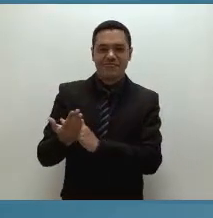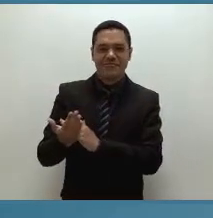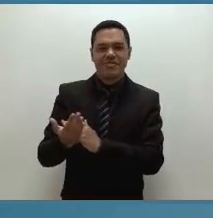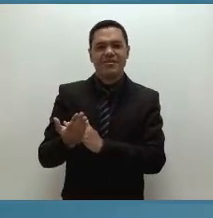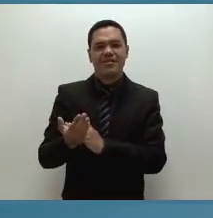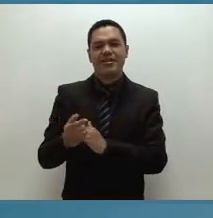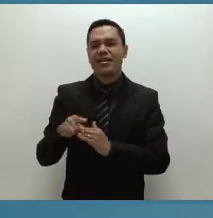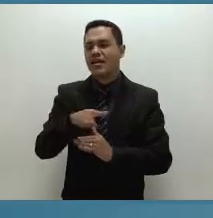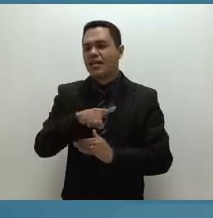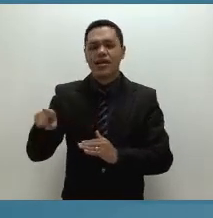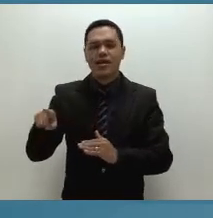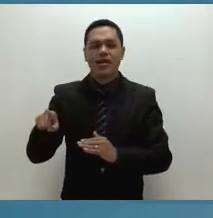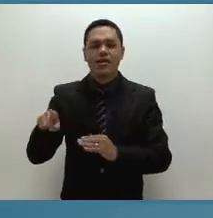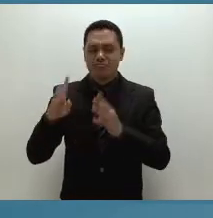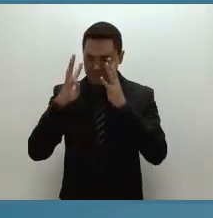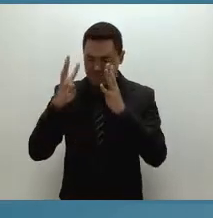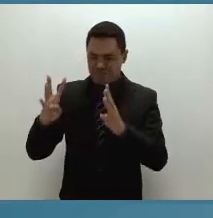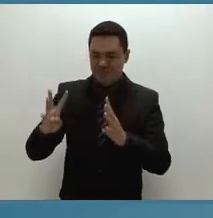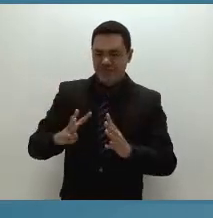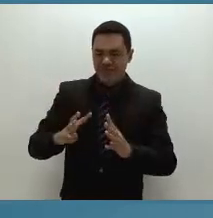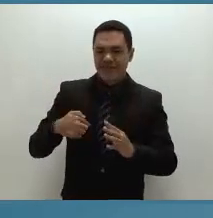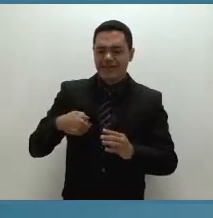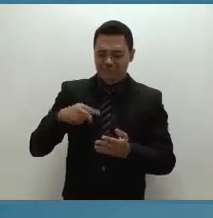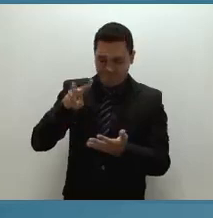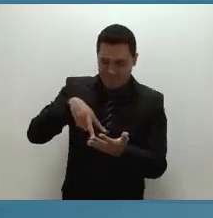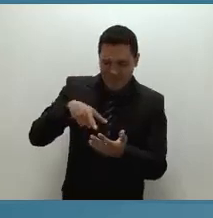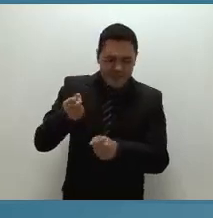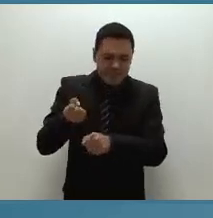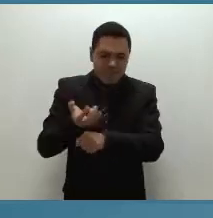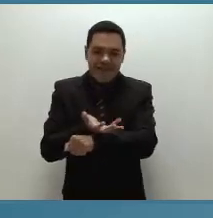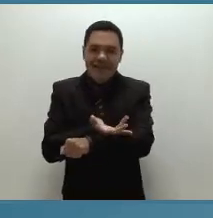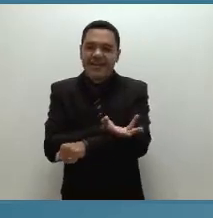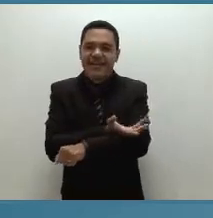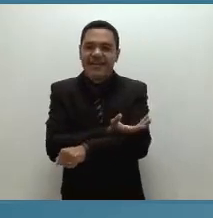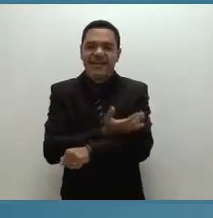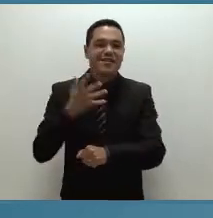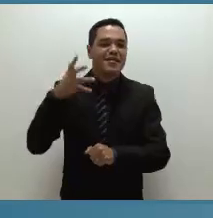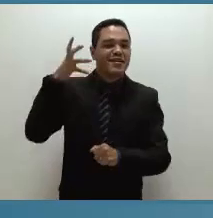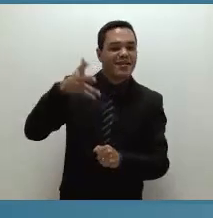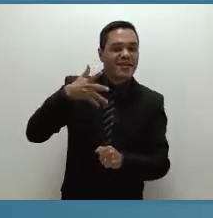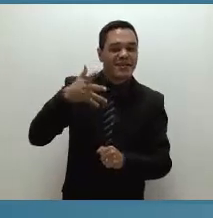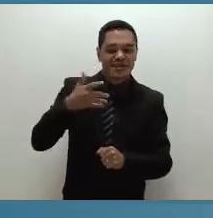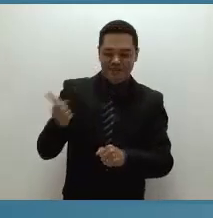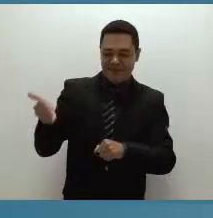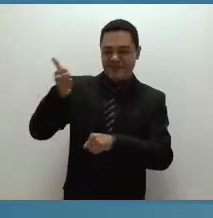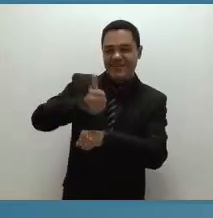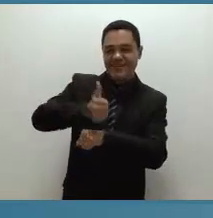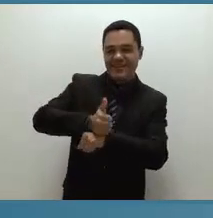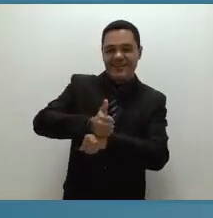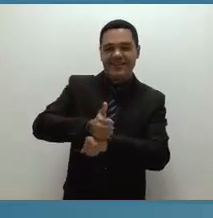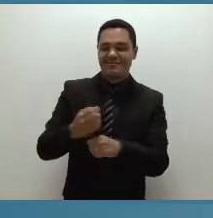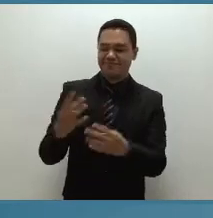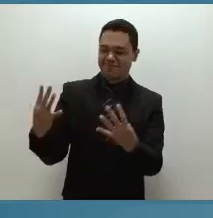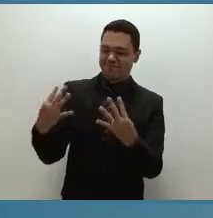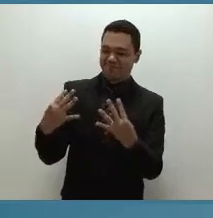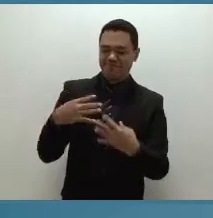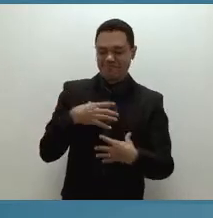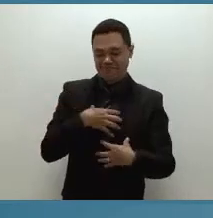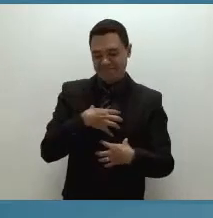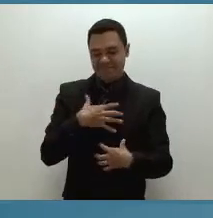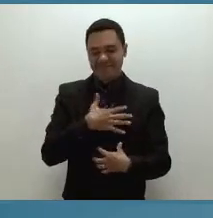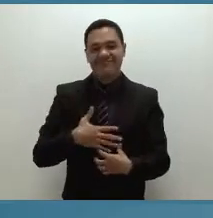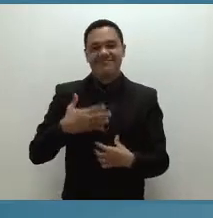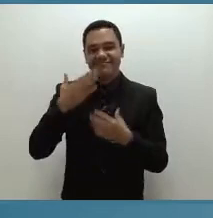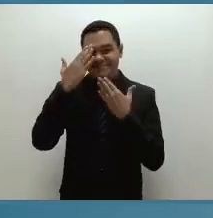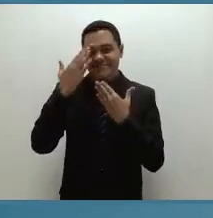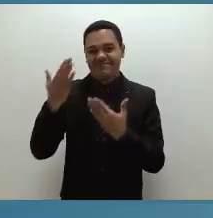me ouviram ler e me emocionar em discurso de posse. Gostaria também de